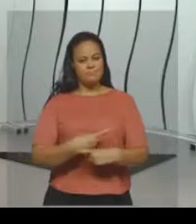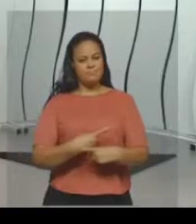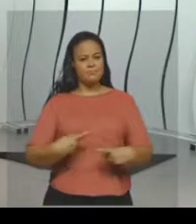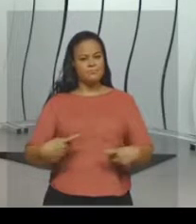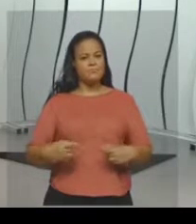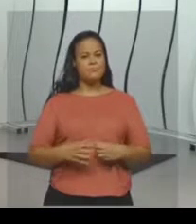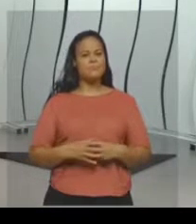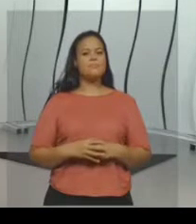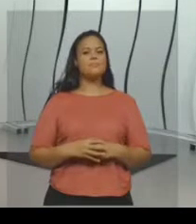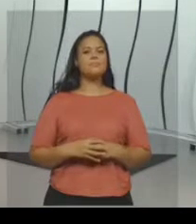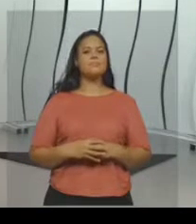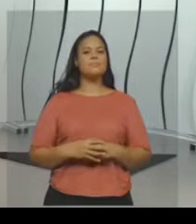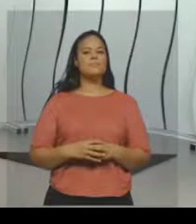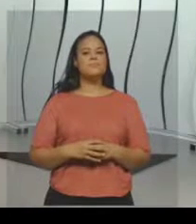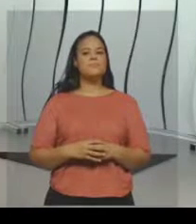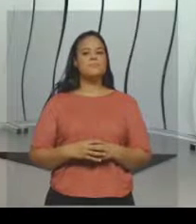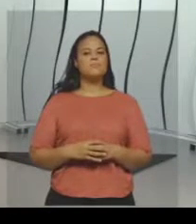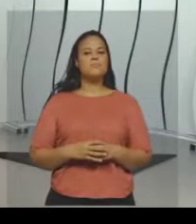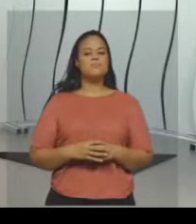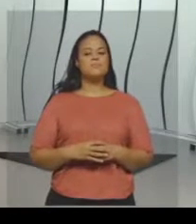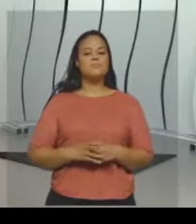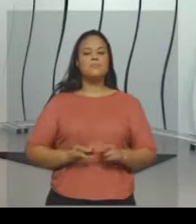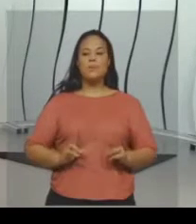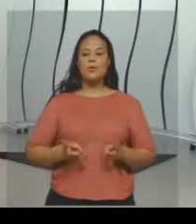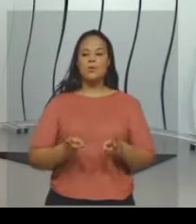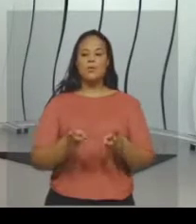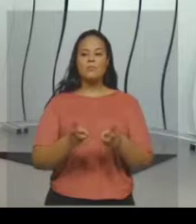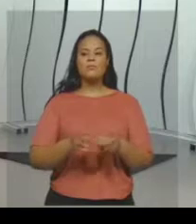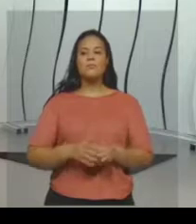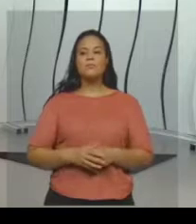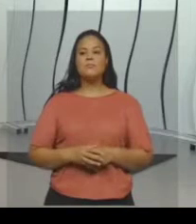Ok? Vamos continuar.